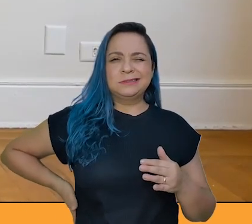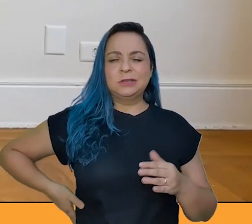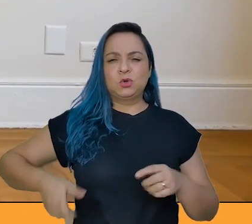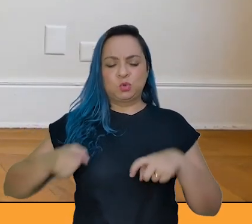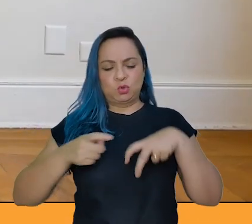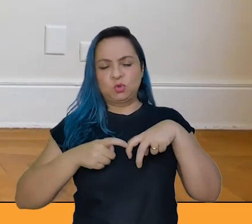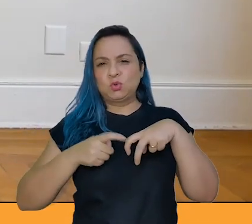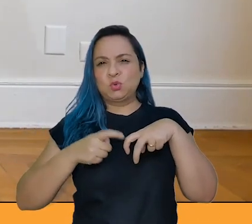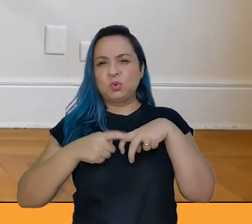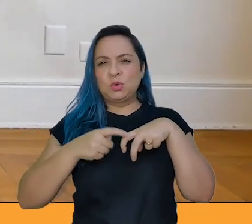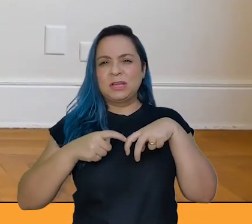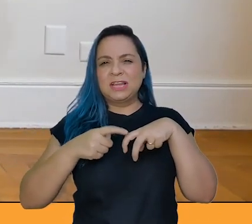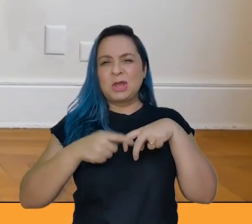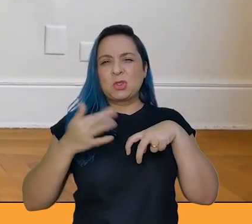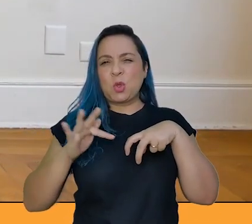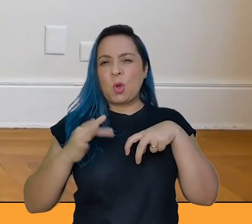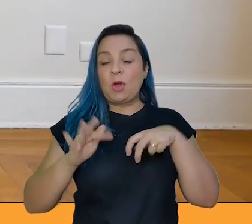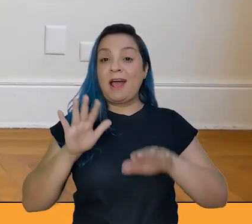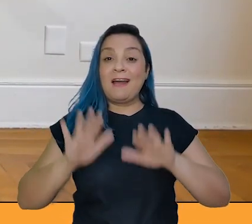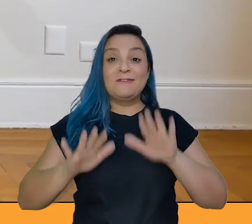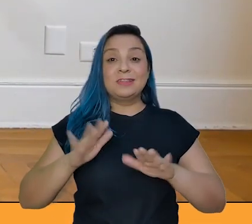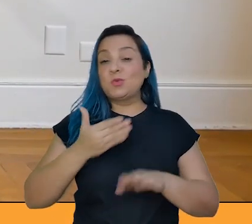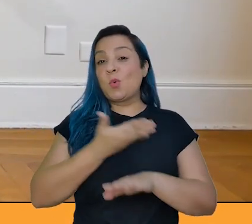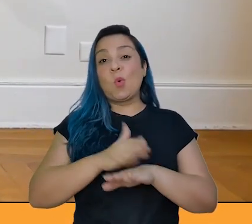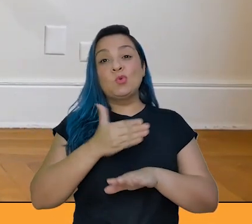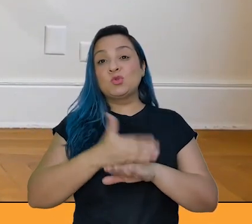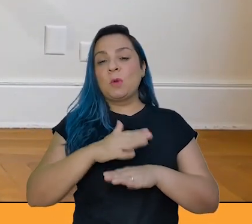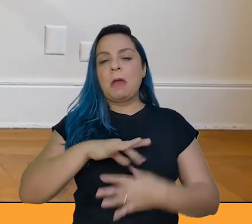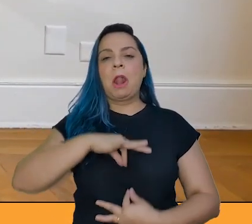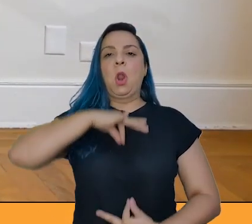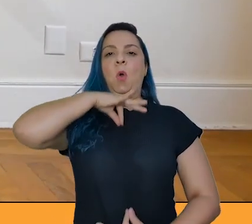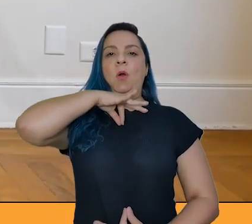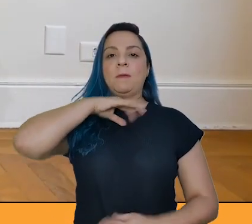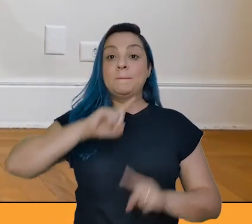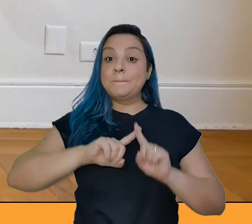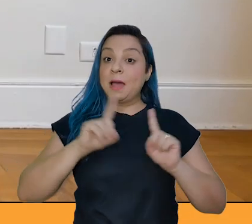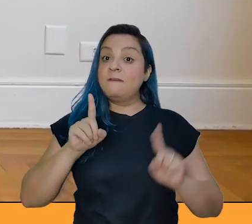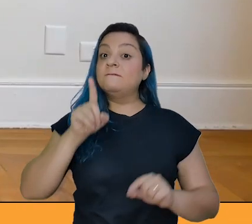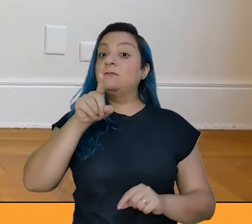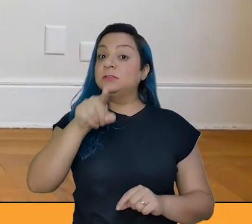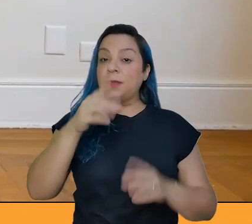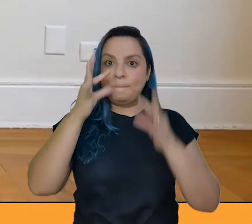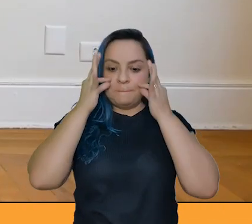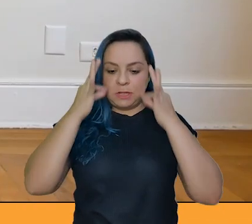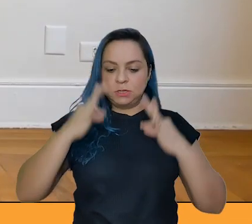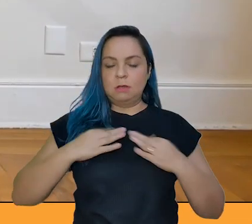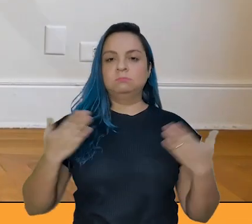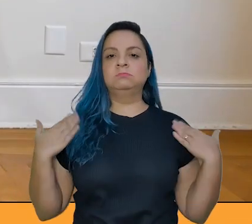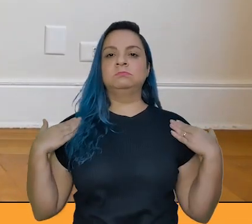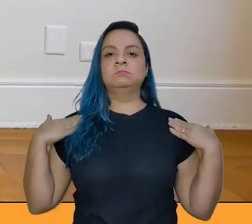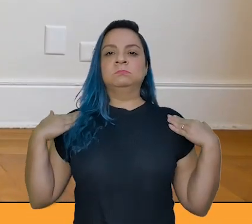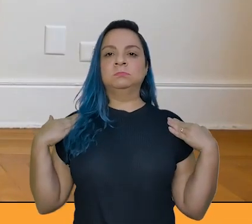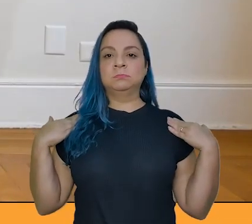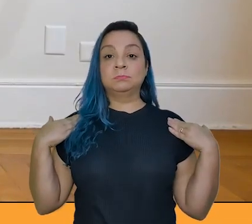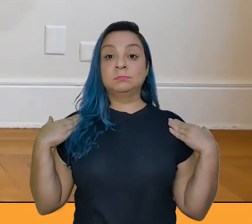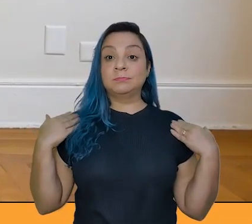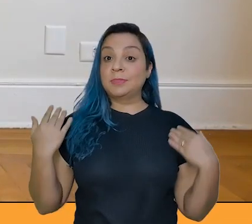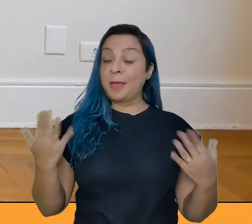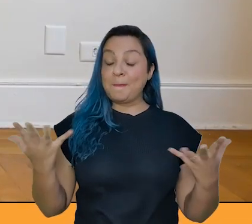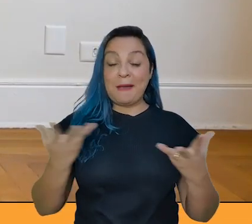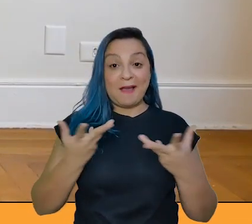pouquinho o joelho, principalmente quem não tem costume de alongar o corpo. Mas você prestar atenção na sua postura